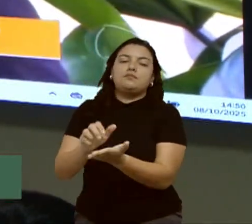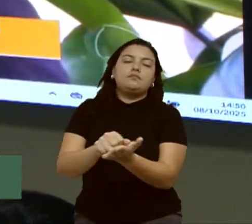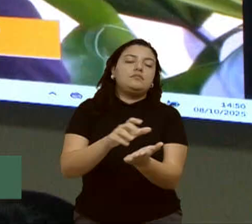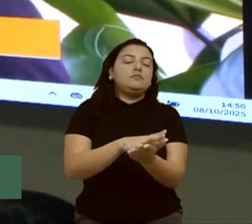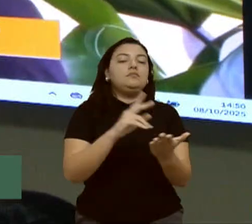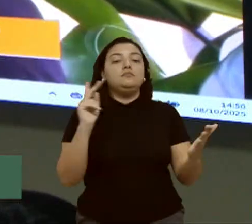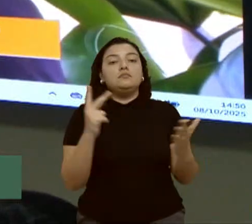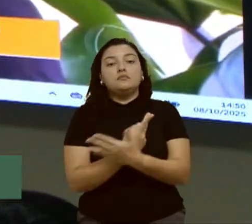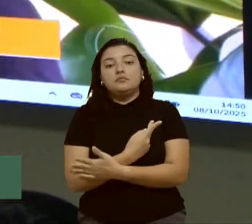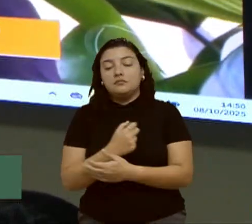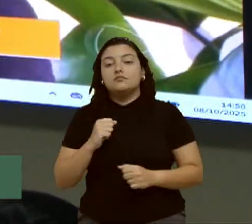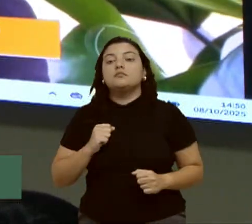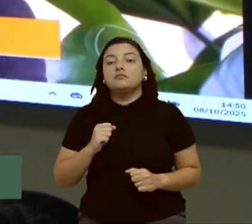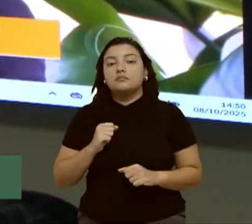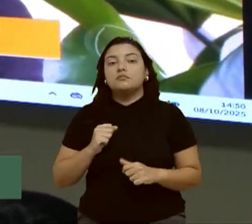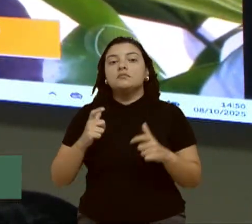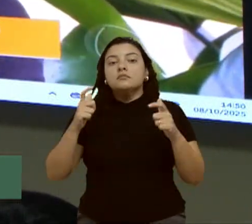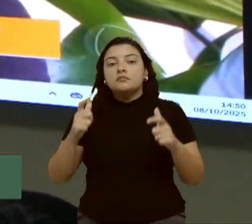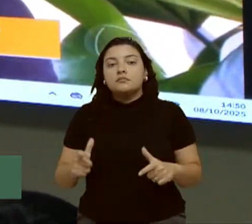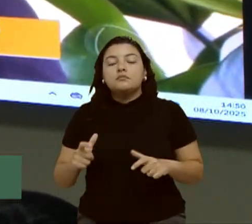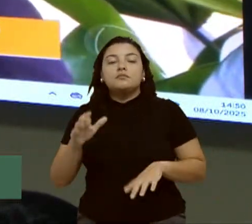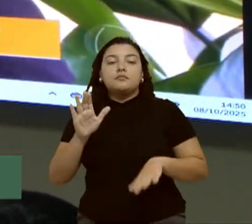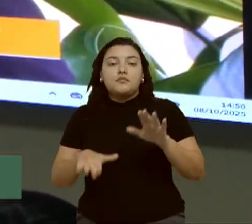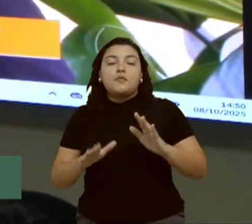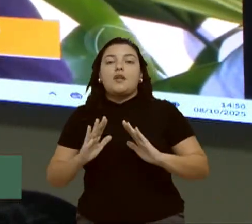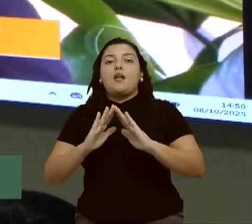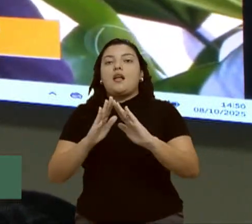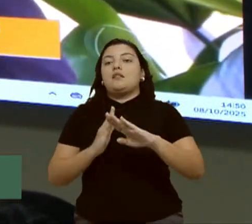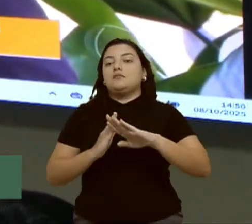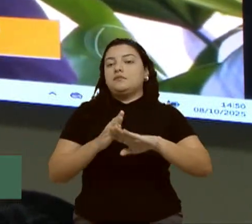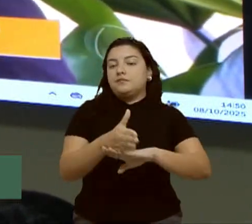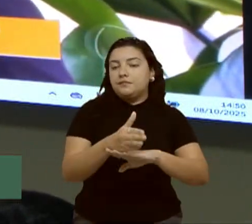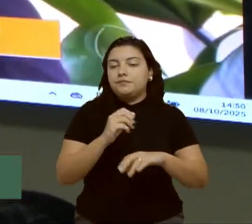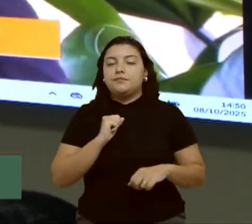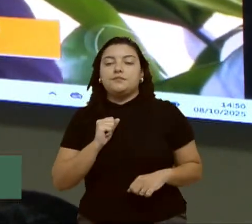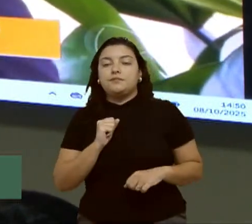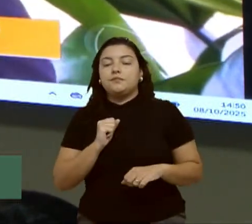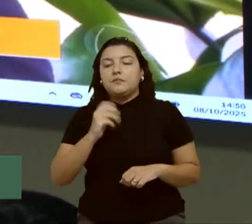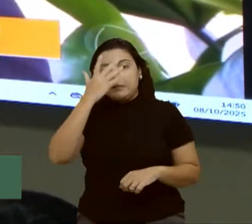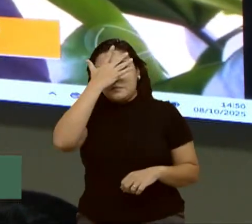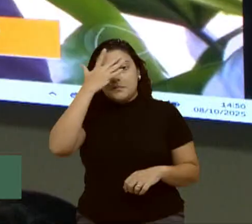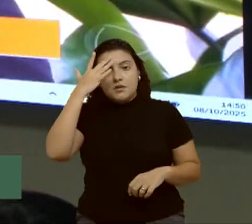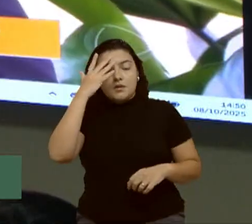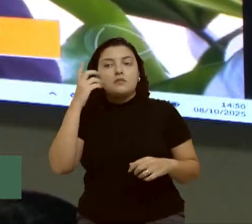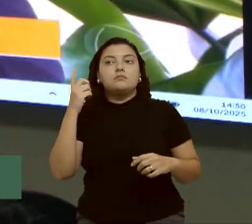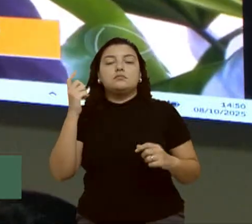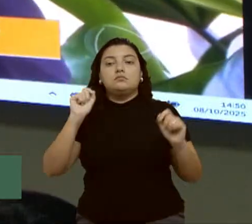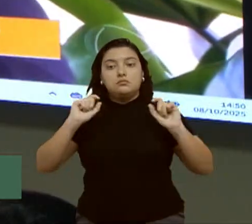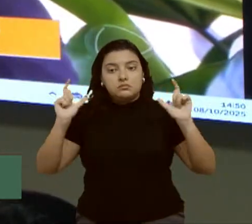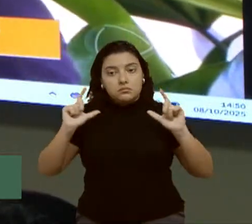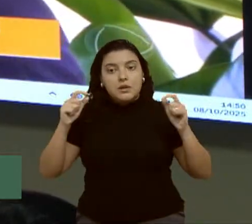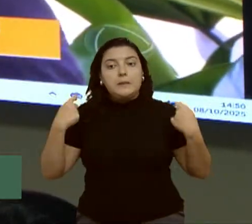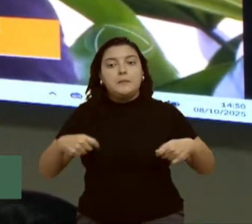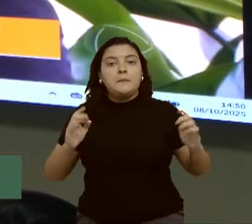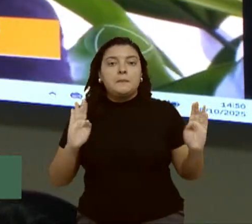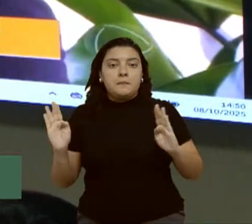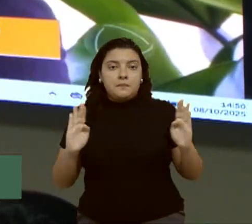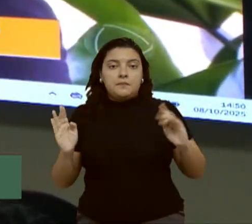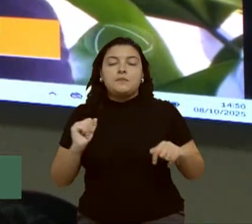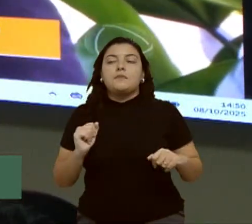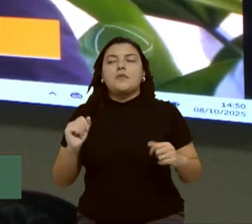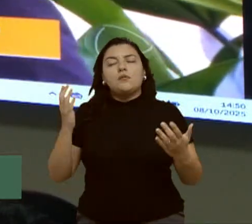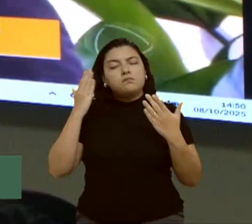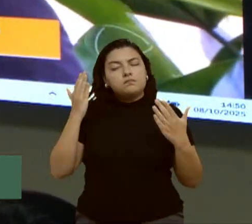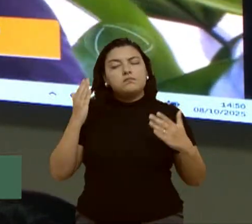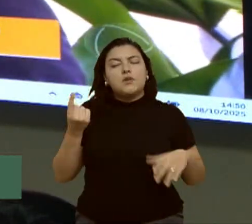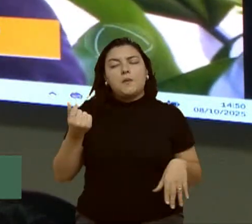ocorrências dos golpes praticados ali, às vezes na residência da pessoa, né? Então o consumidor tem que ficar bastante alerta nesse período. Desconfiar do